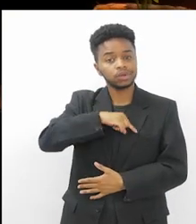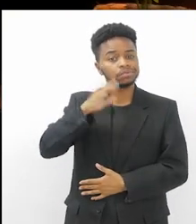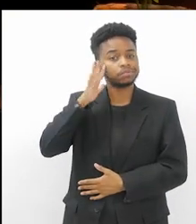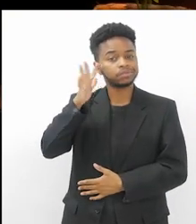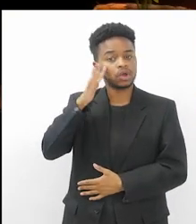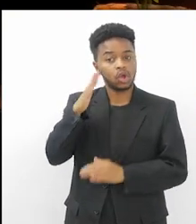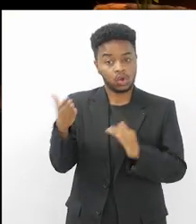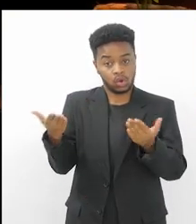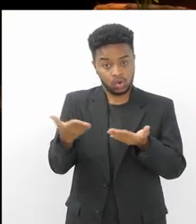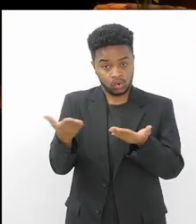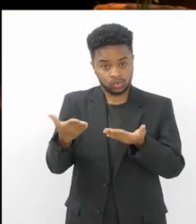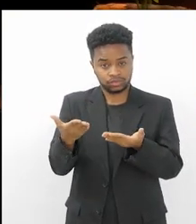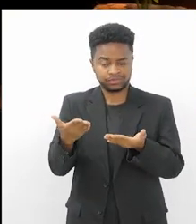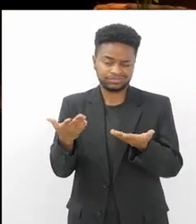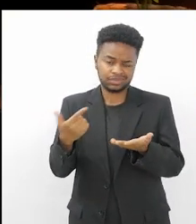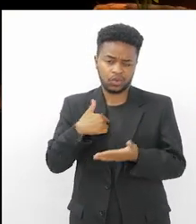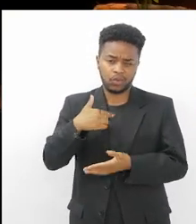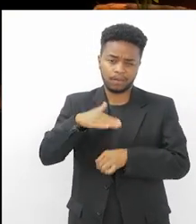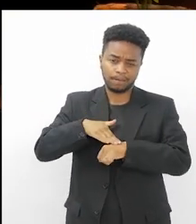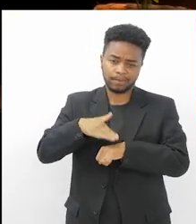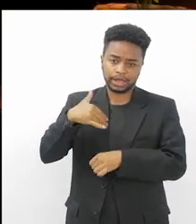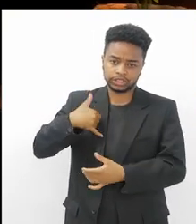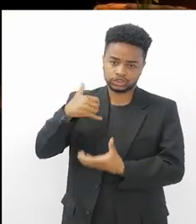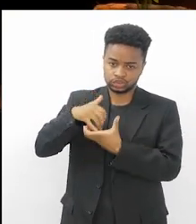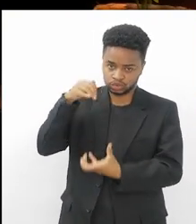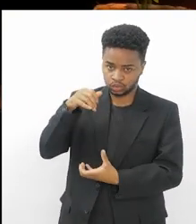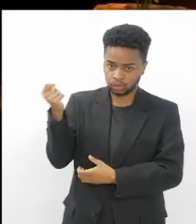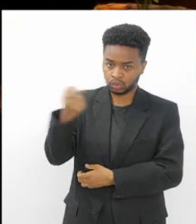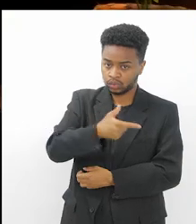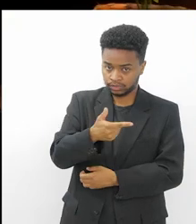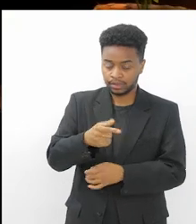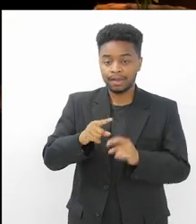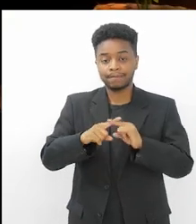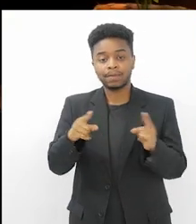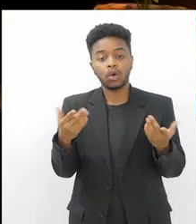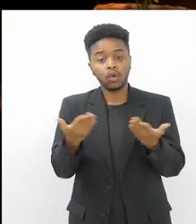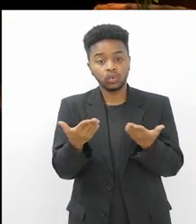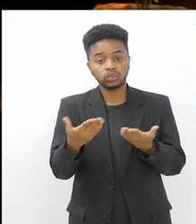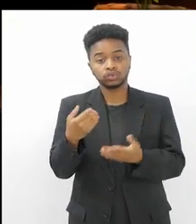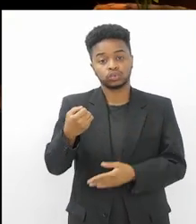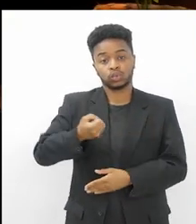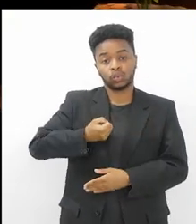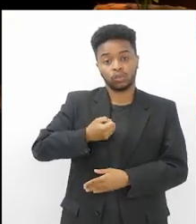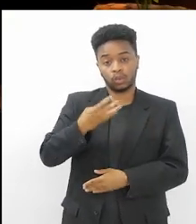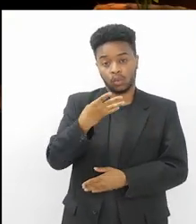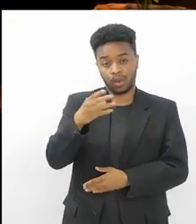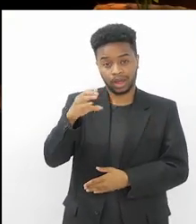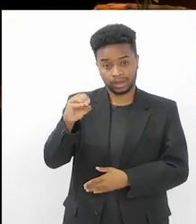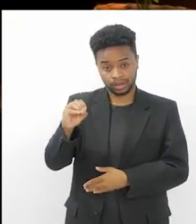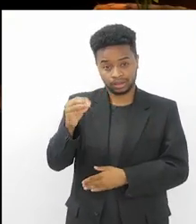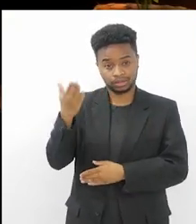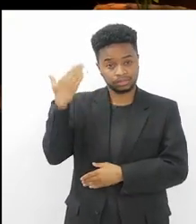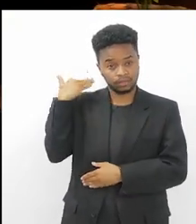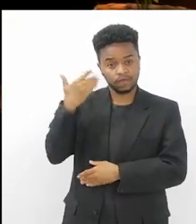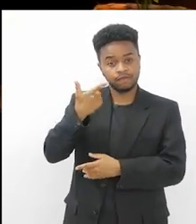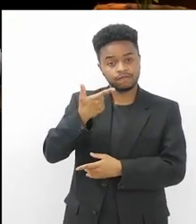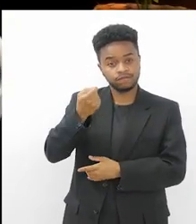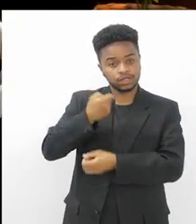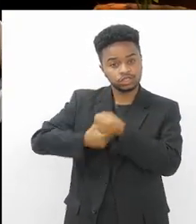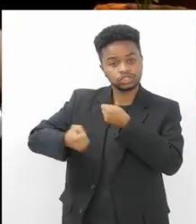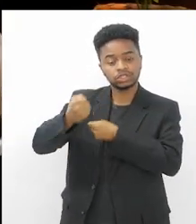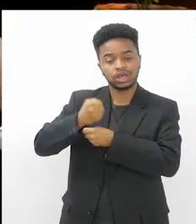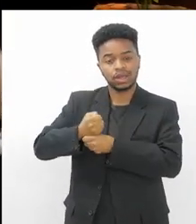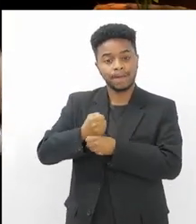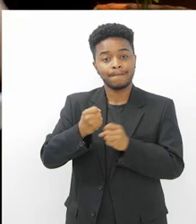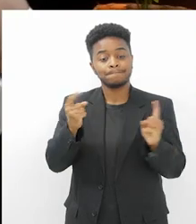você pensar bem, hoje, é que eu sou muito mais velha que você. Então, o número 40, há 20